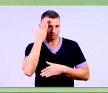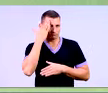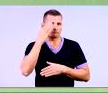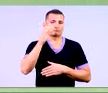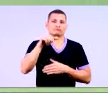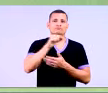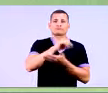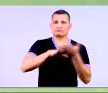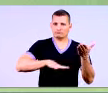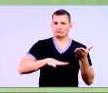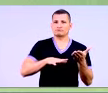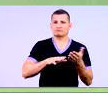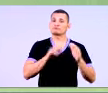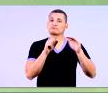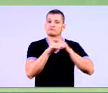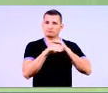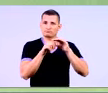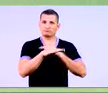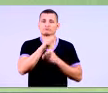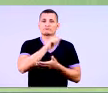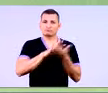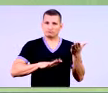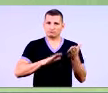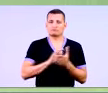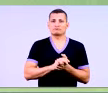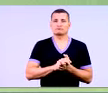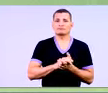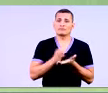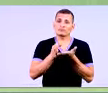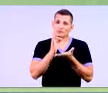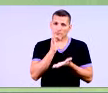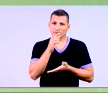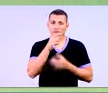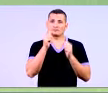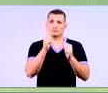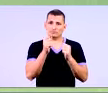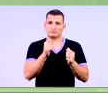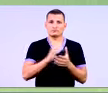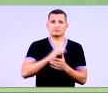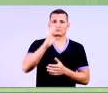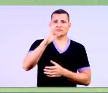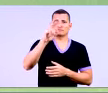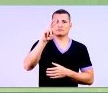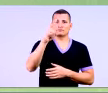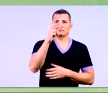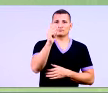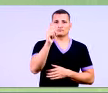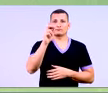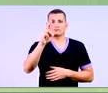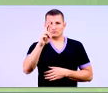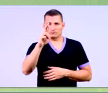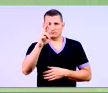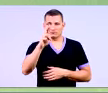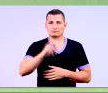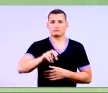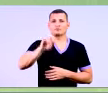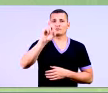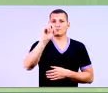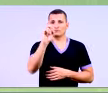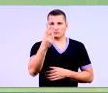armazena texto pra gente em java ele pode ser chato ou